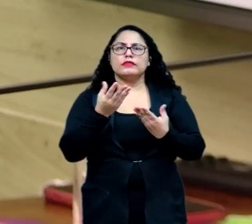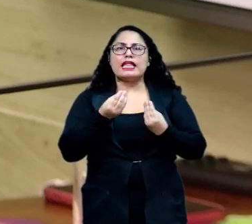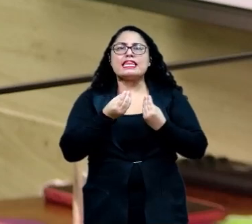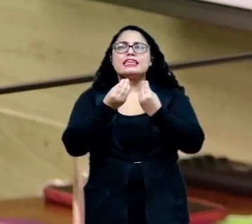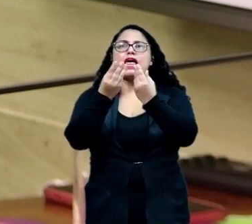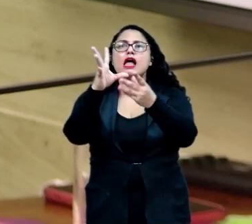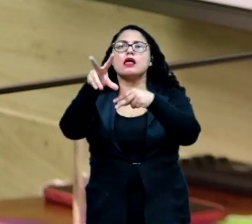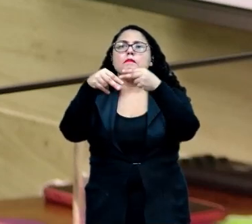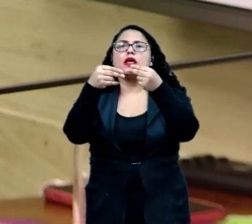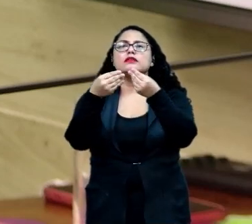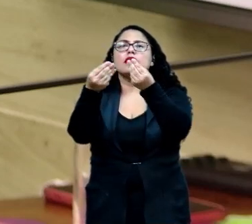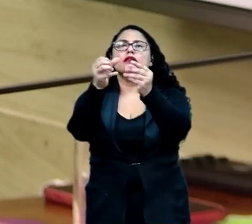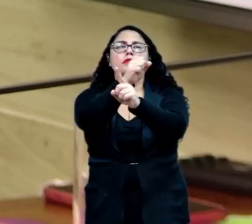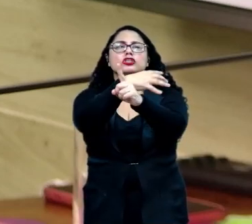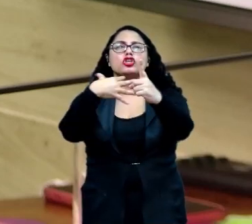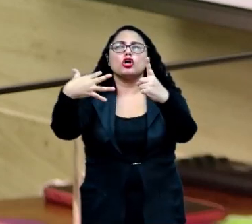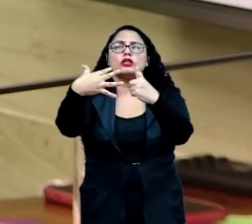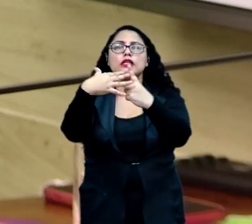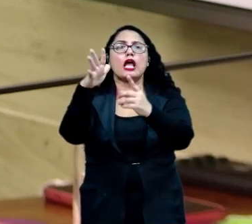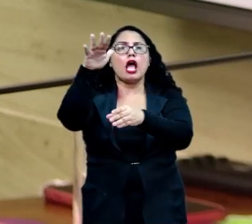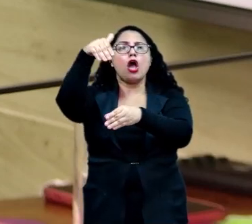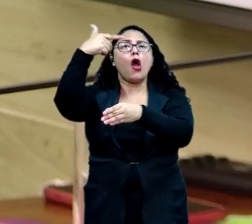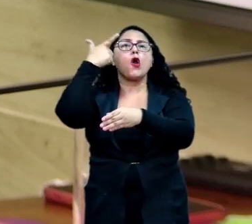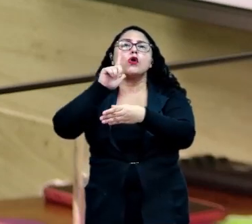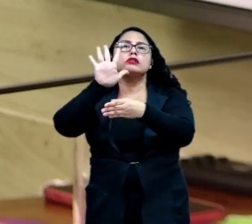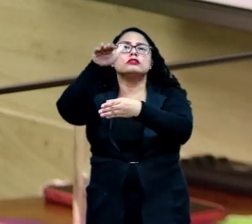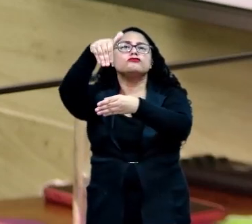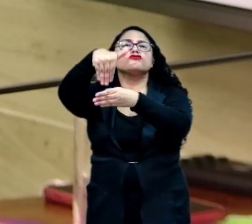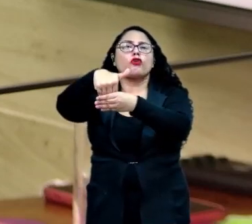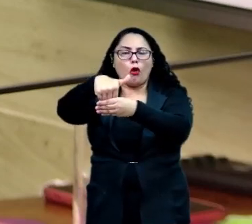dado de presente para a sociedade a eleição dele,